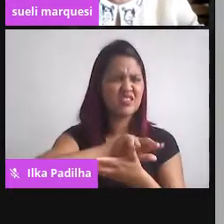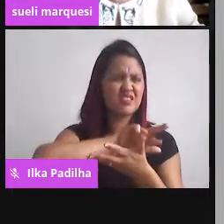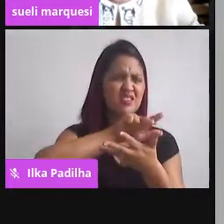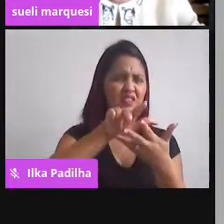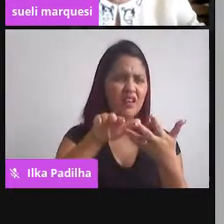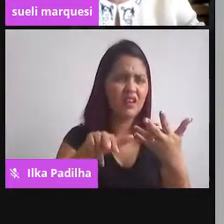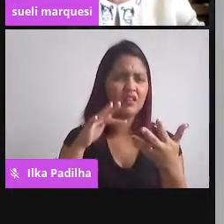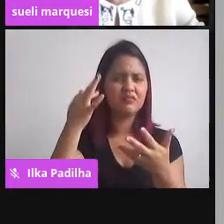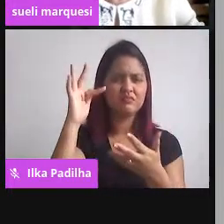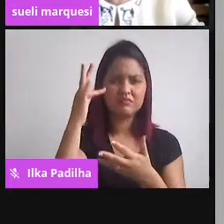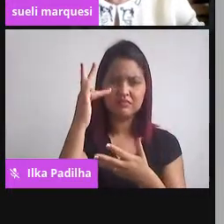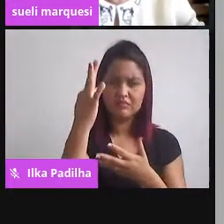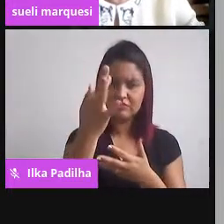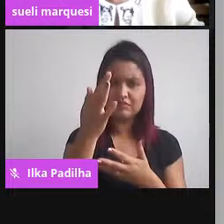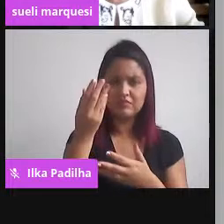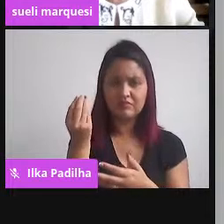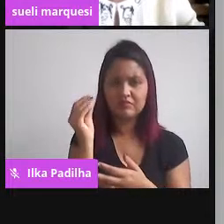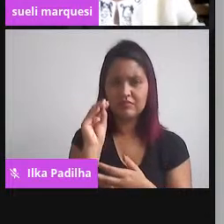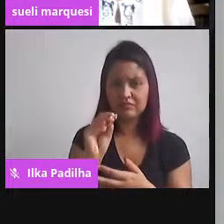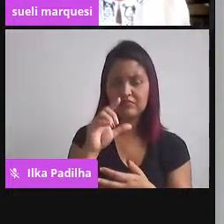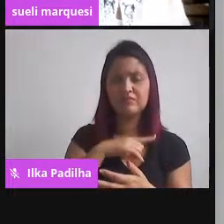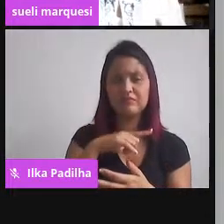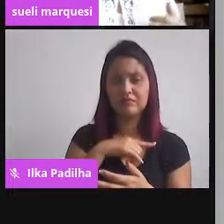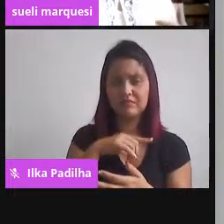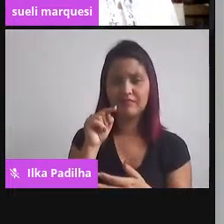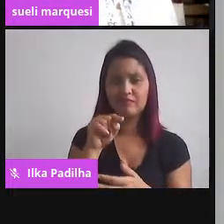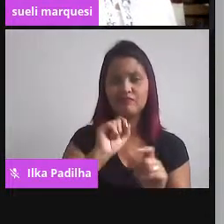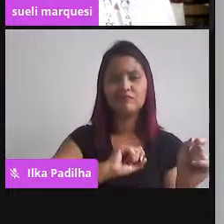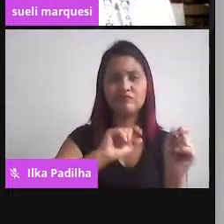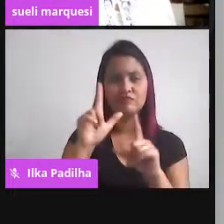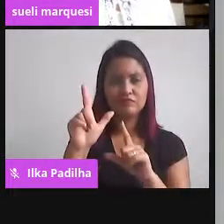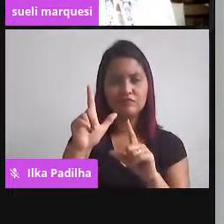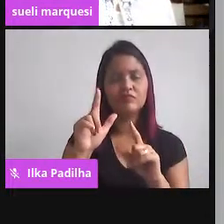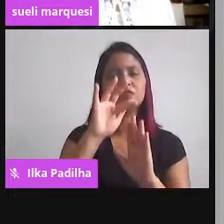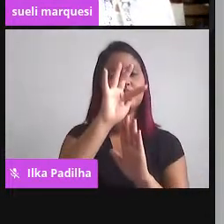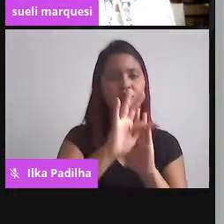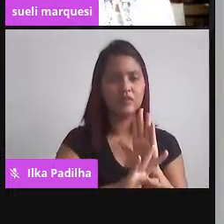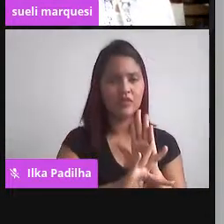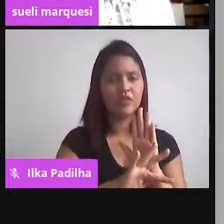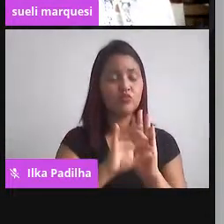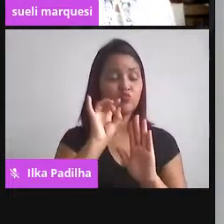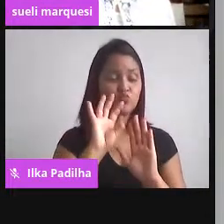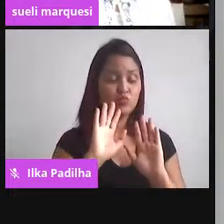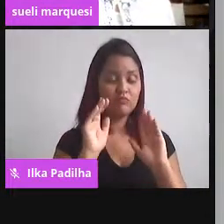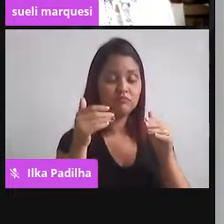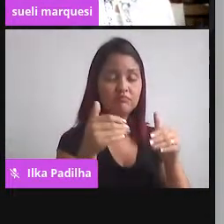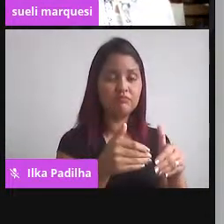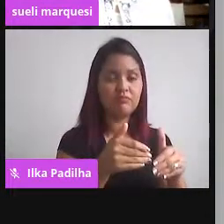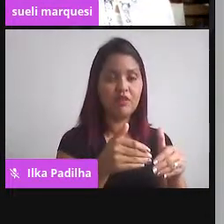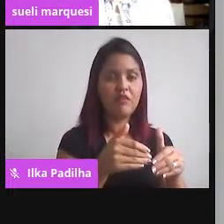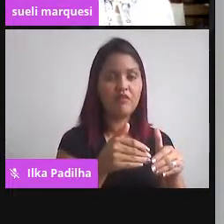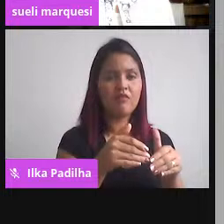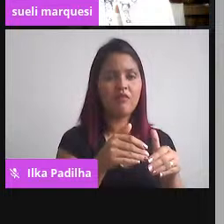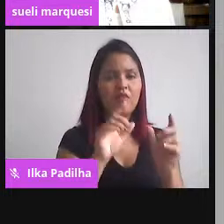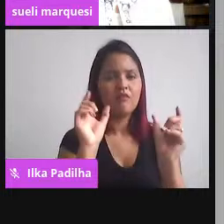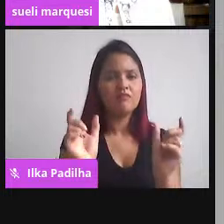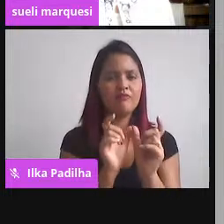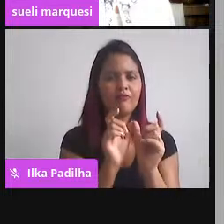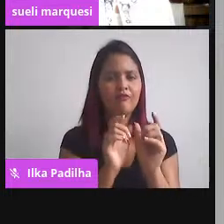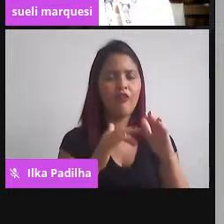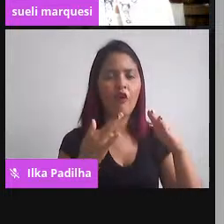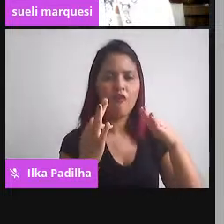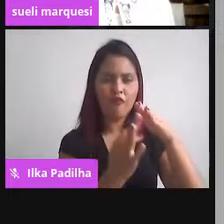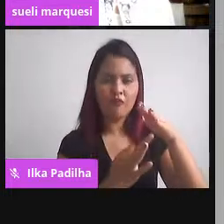Júnior, Marquesi, Rodrigues, entre outros. Né? O texto deixa de ser visto como unidade estritamente formal, que pode ser definida